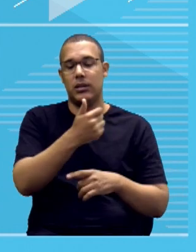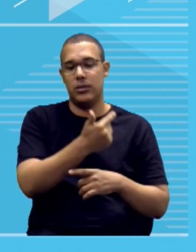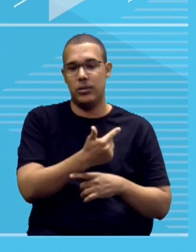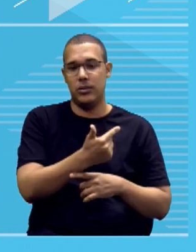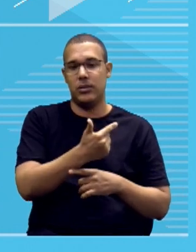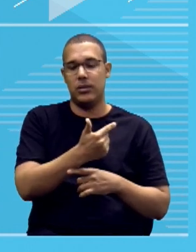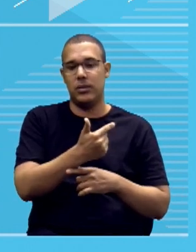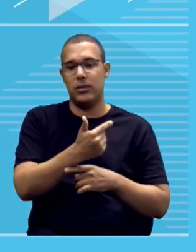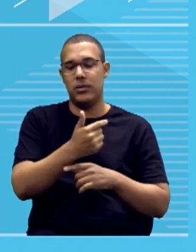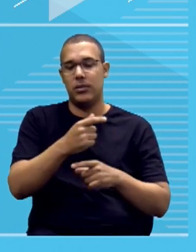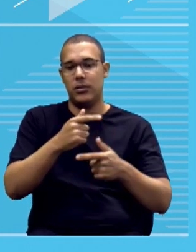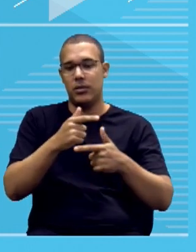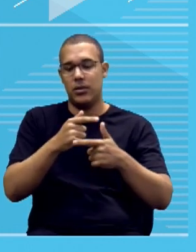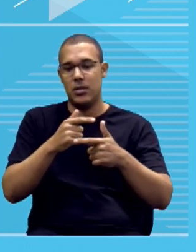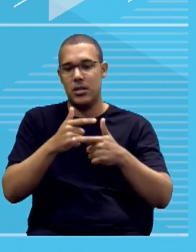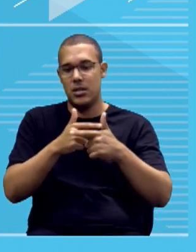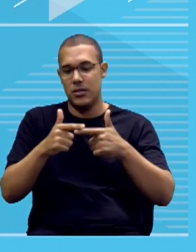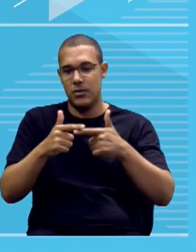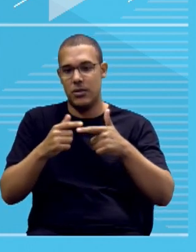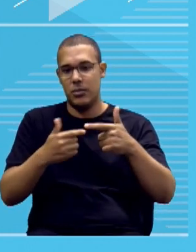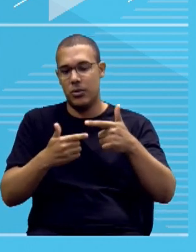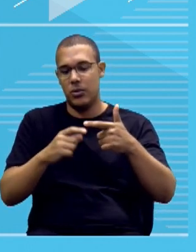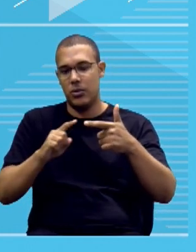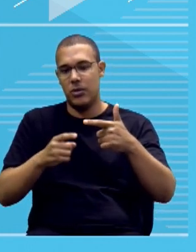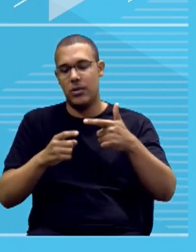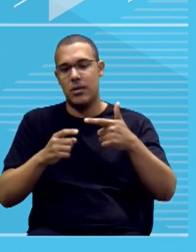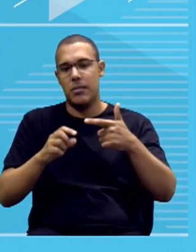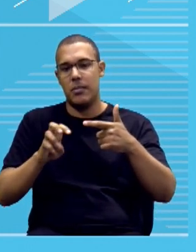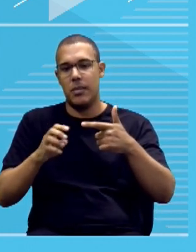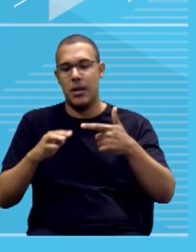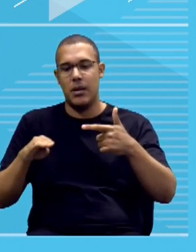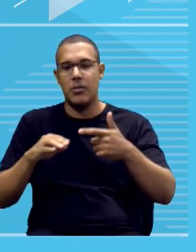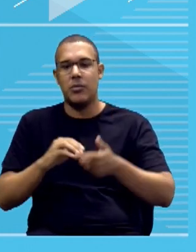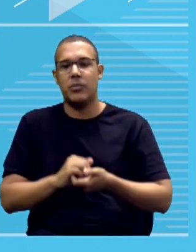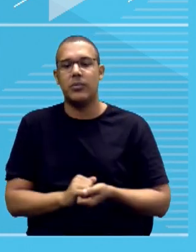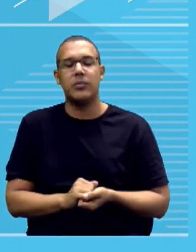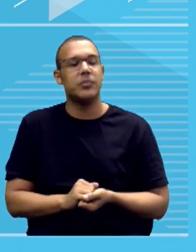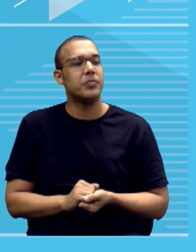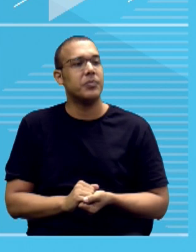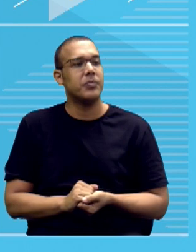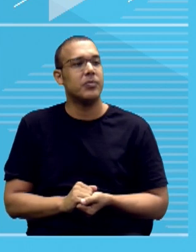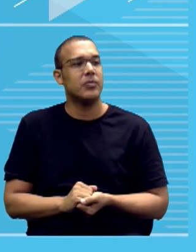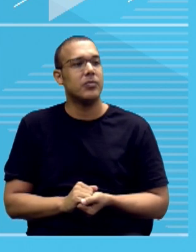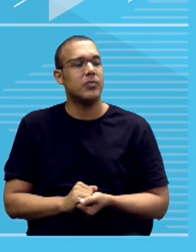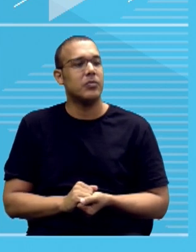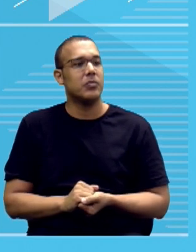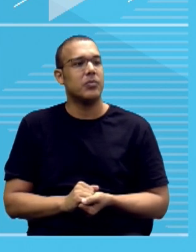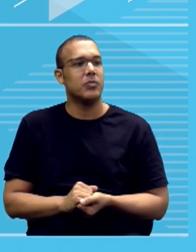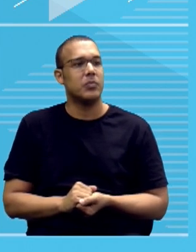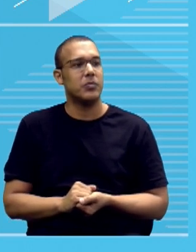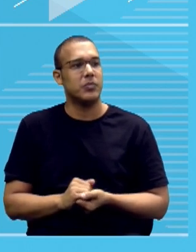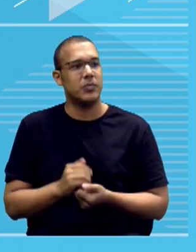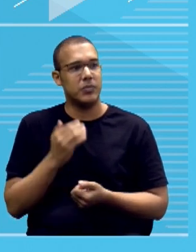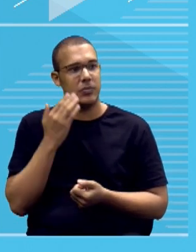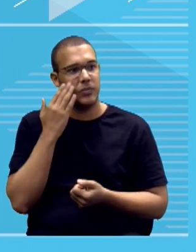2 dividido por 2,5. Olha aí. Esse aqui é o valor da corrente em